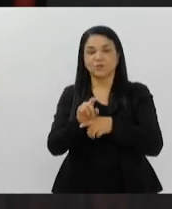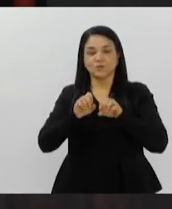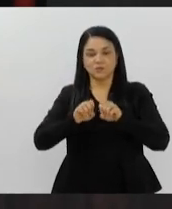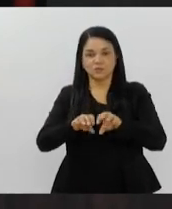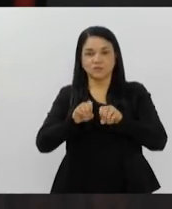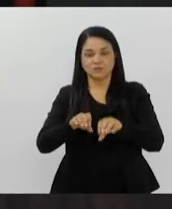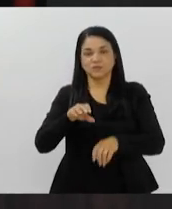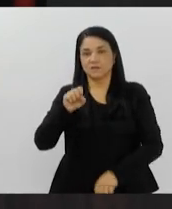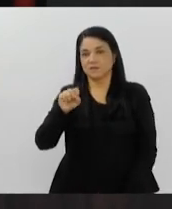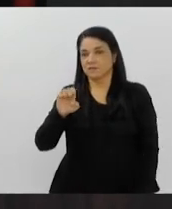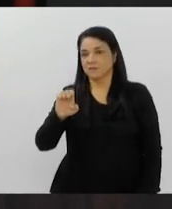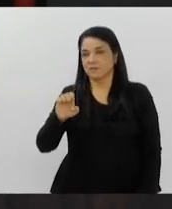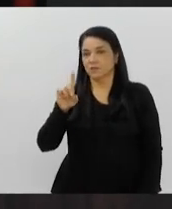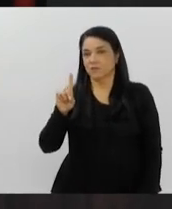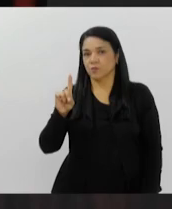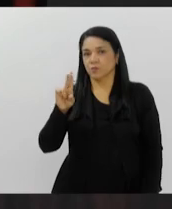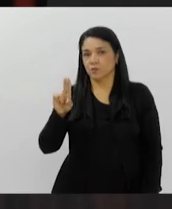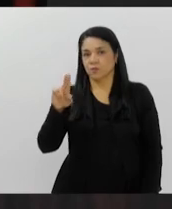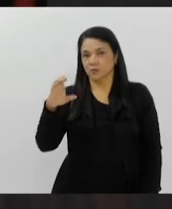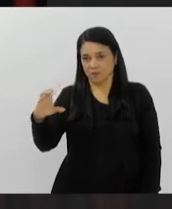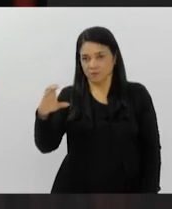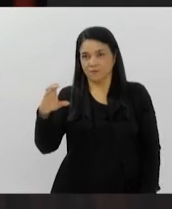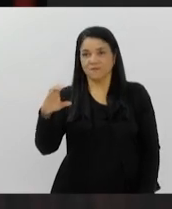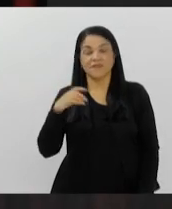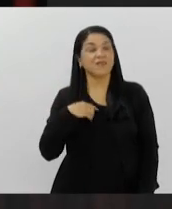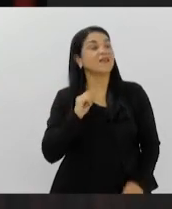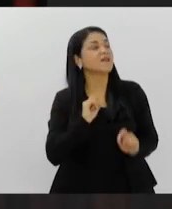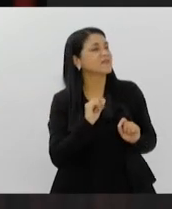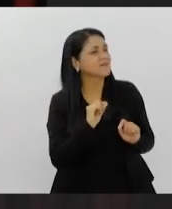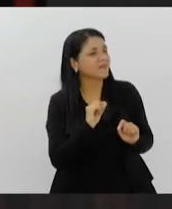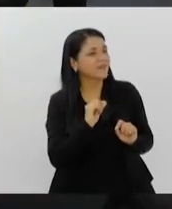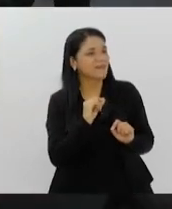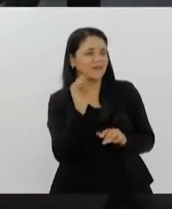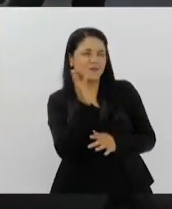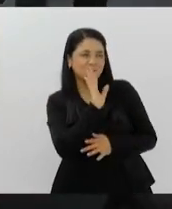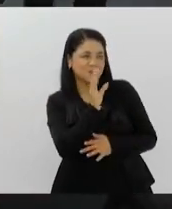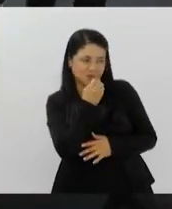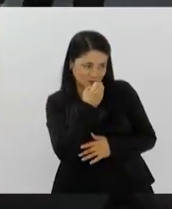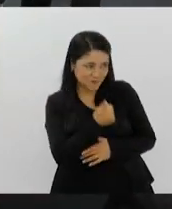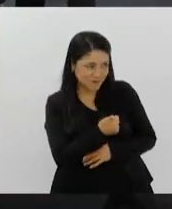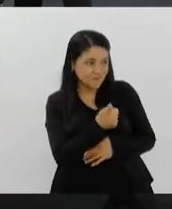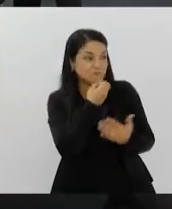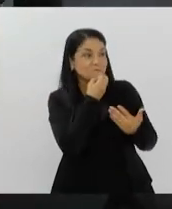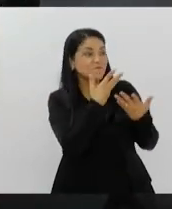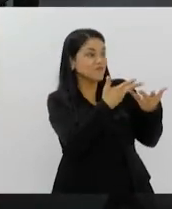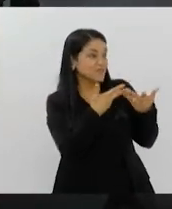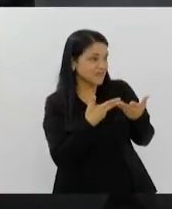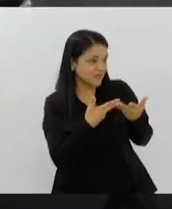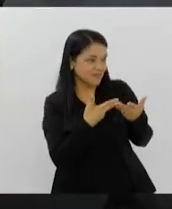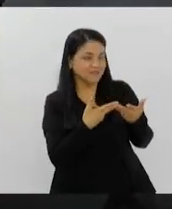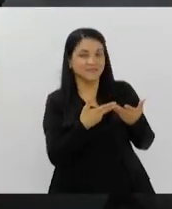SEDUC. Cadê ela? Tá ali. Ah, tudo bem, querida? Seja bem-vinda, tá?